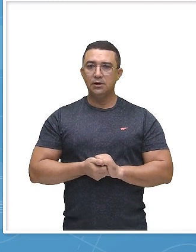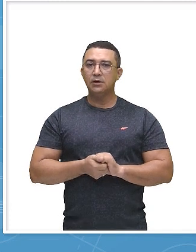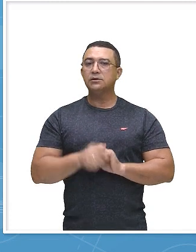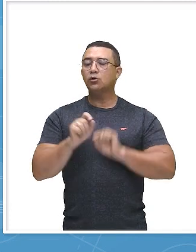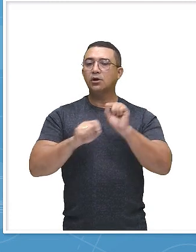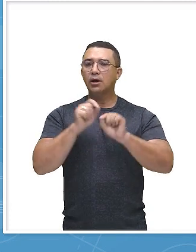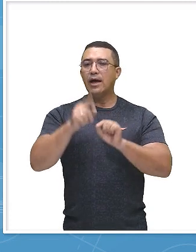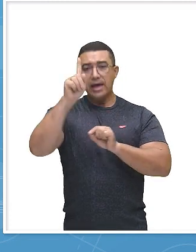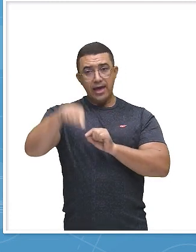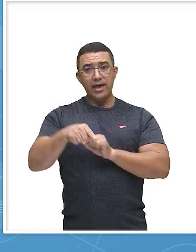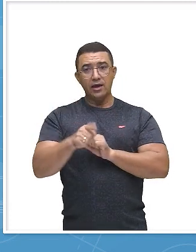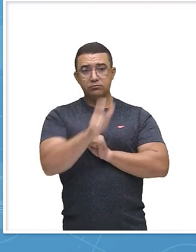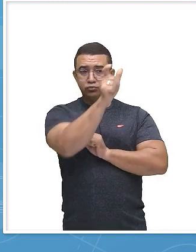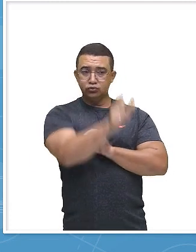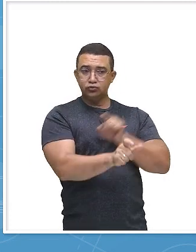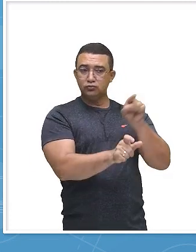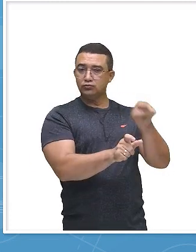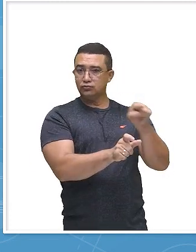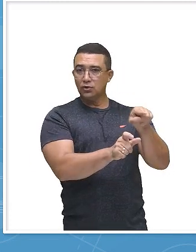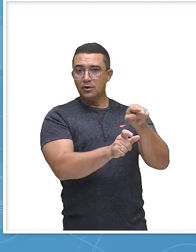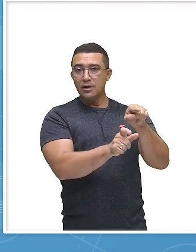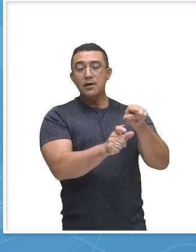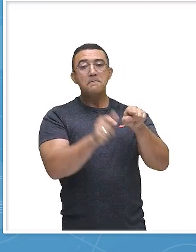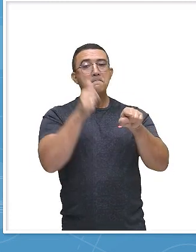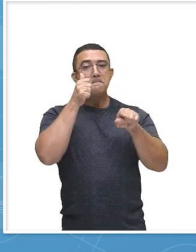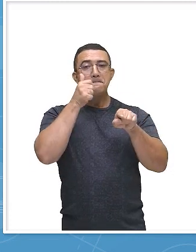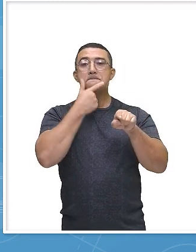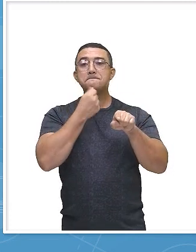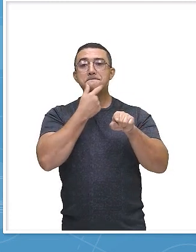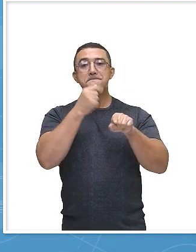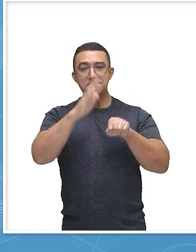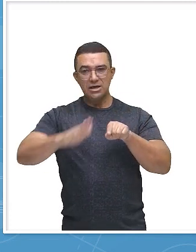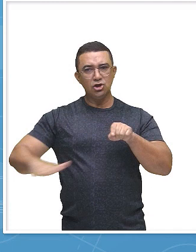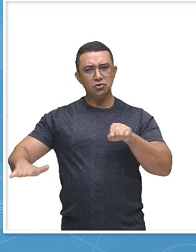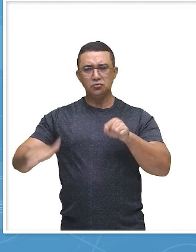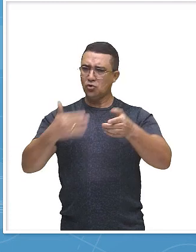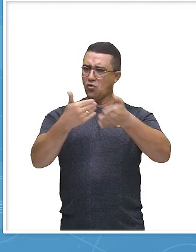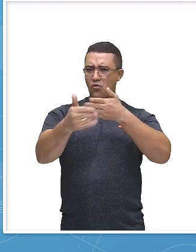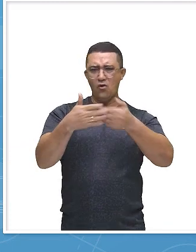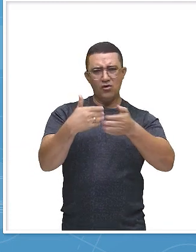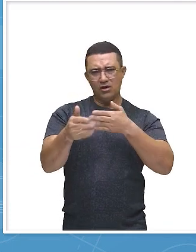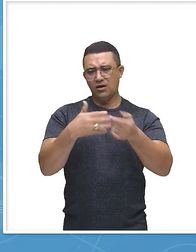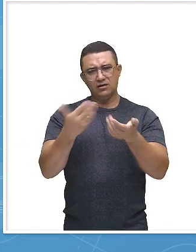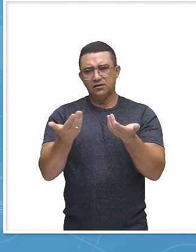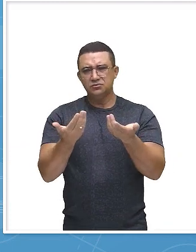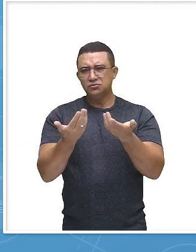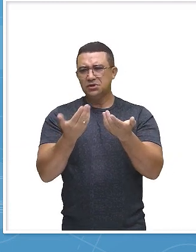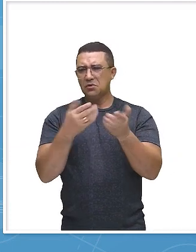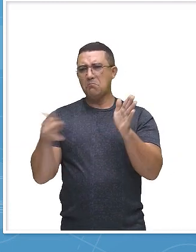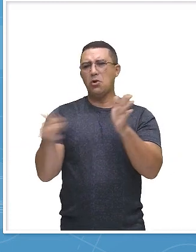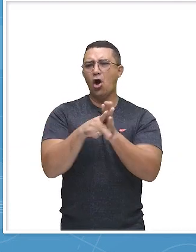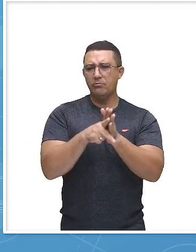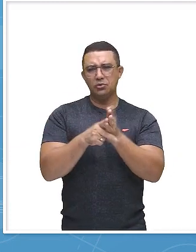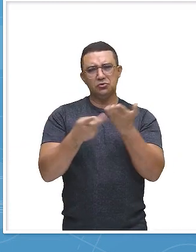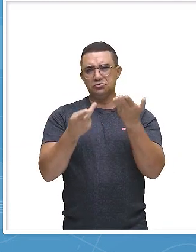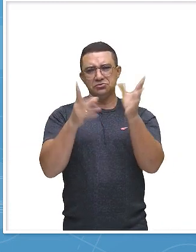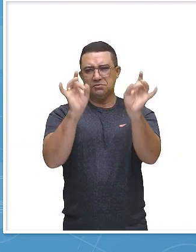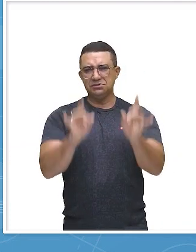generalizando, é um menino aí qualquer, ou seja, não é um menino específico,